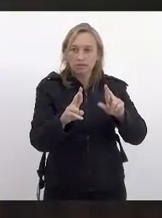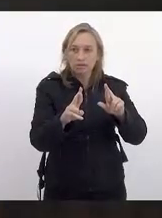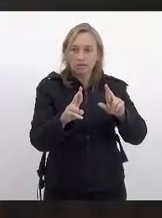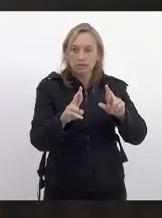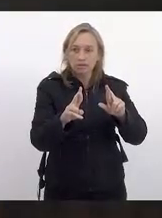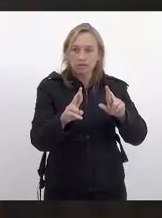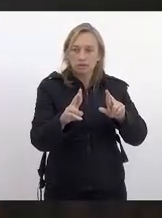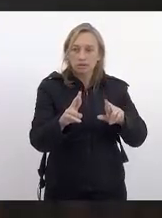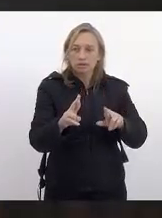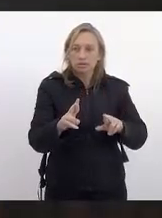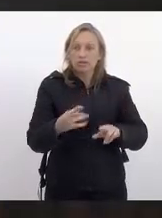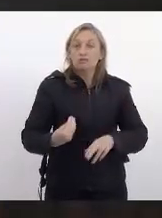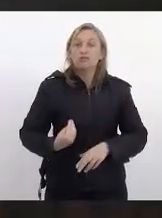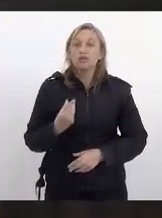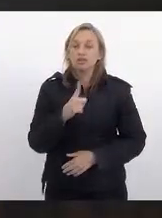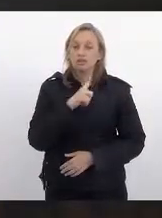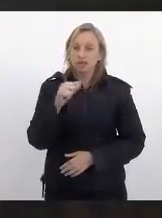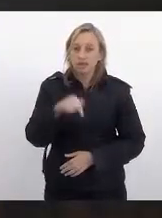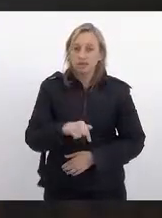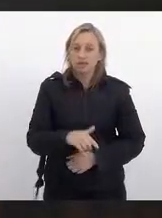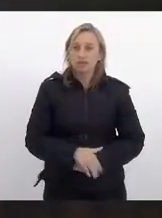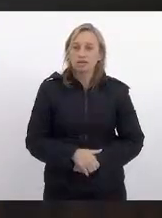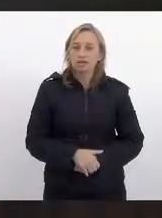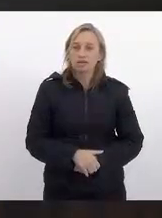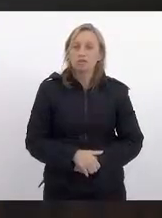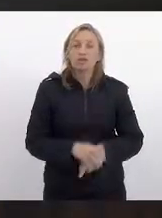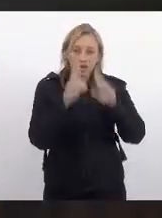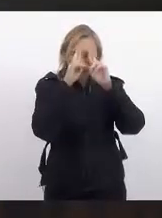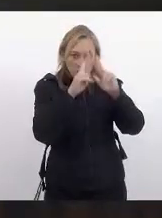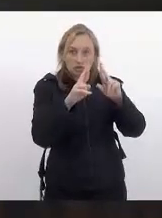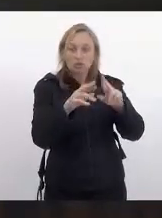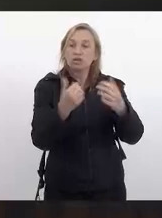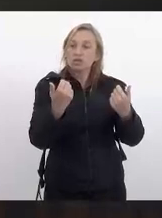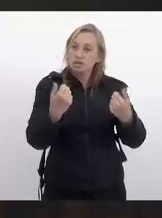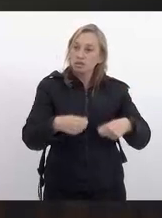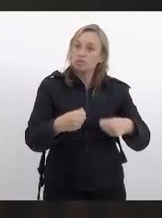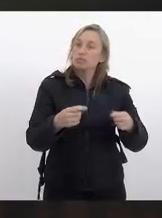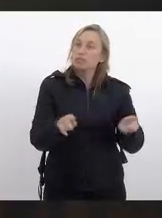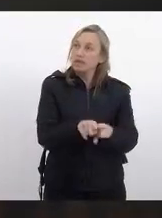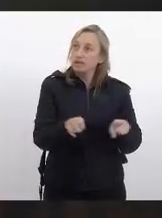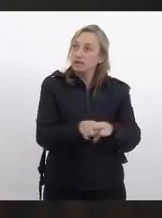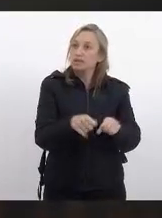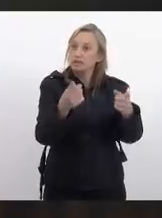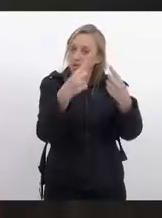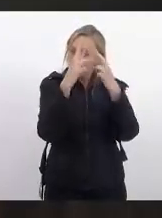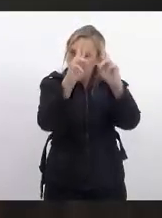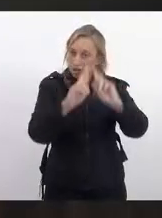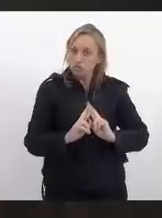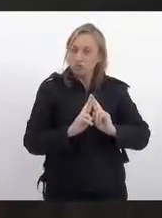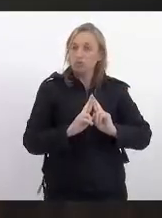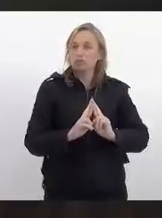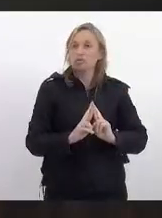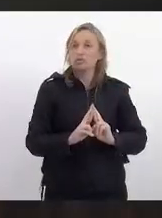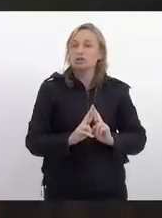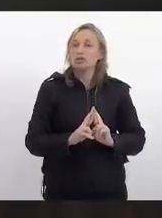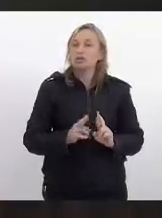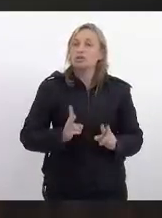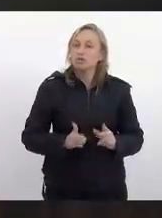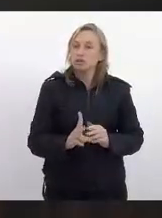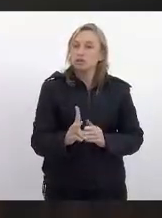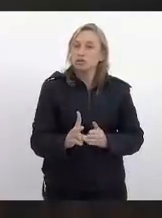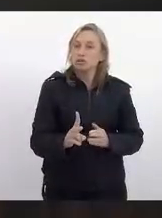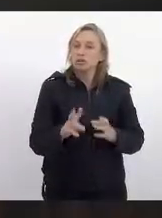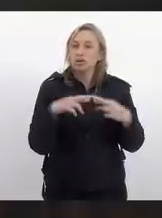sempre enquanto estiver aqui e assim como a respeito gostaria de respeito estou presidindo a sessão esse